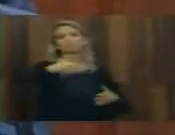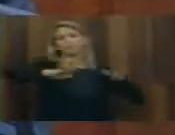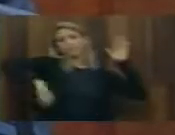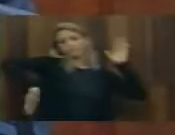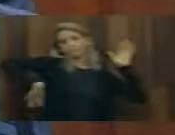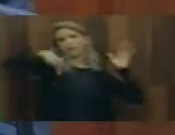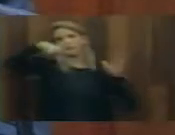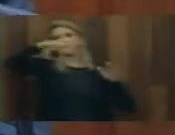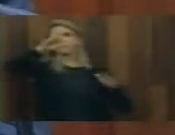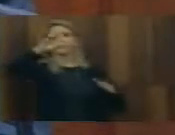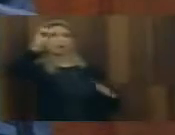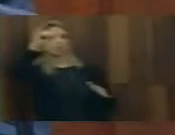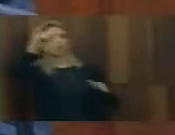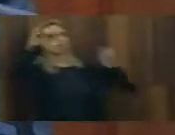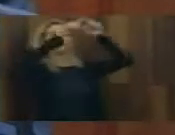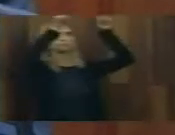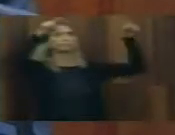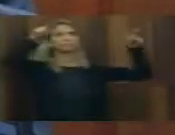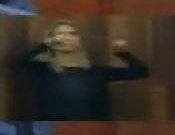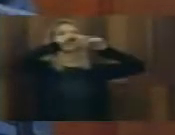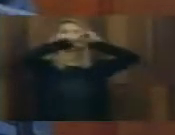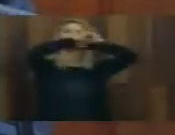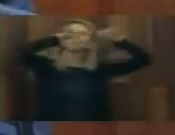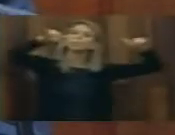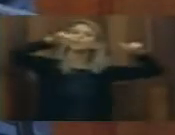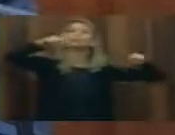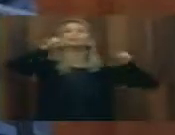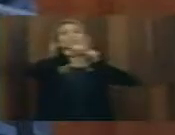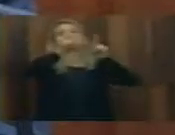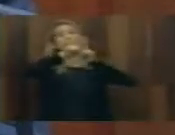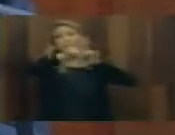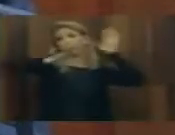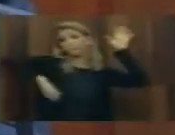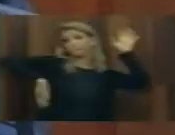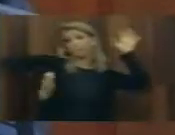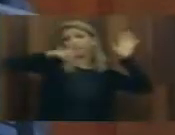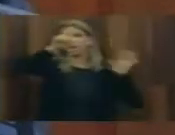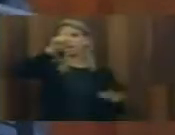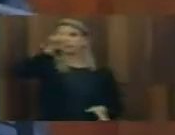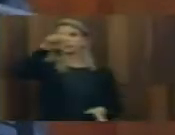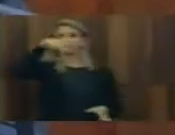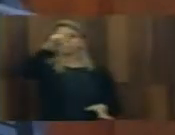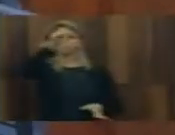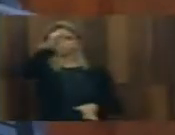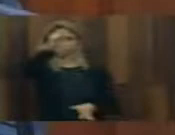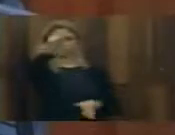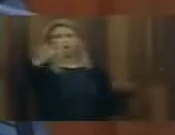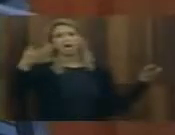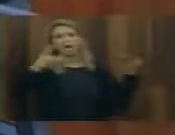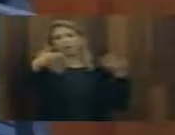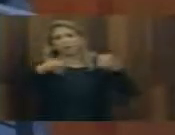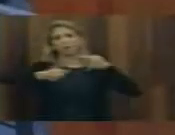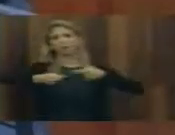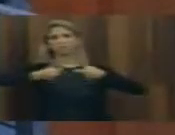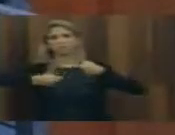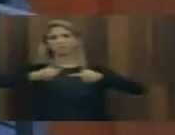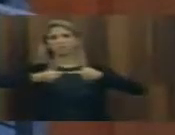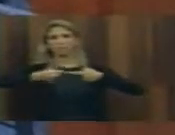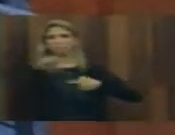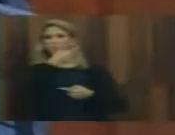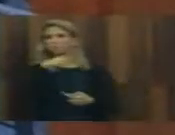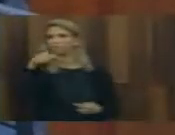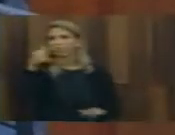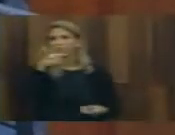Guriri, sinalizando a entrada para a Praia das Dunas do Peró. Coloco a indicação em discussão. Não havendo quem